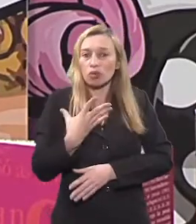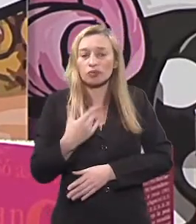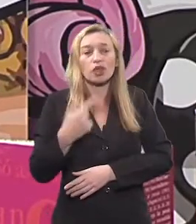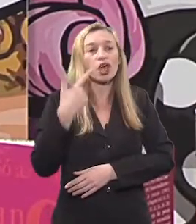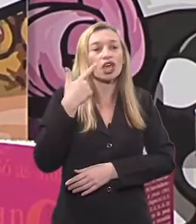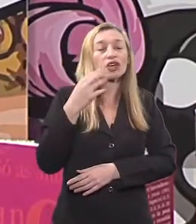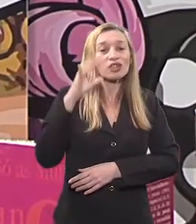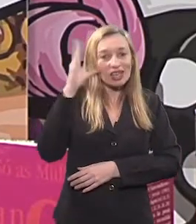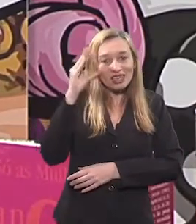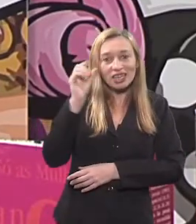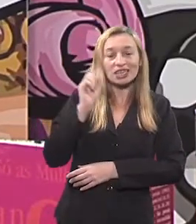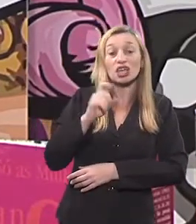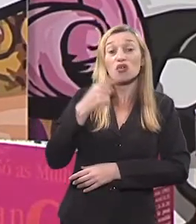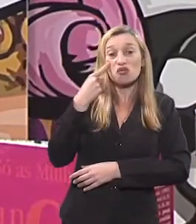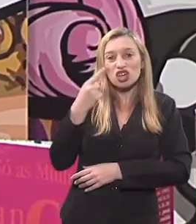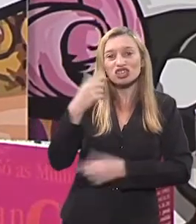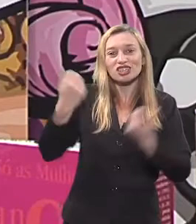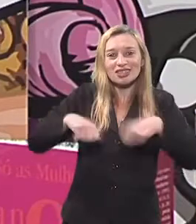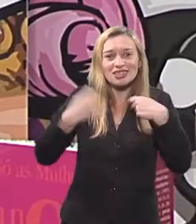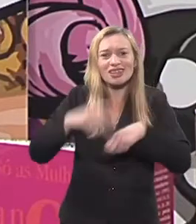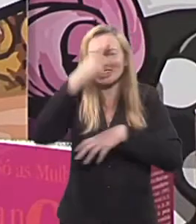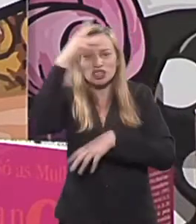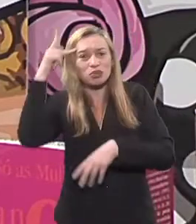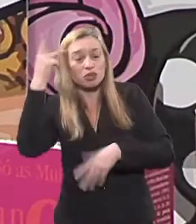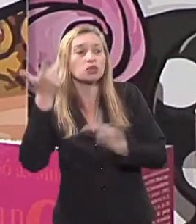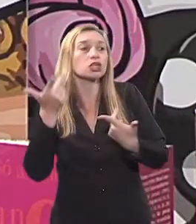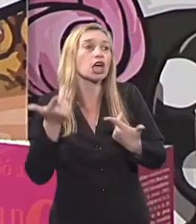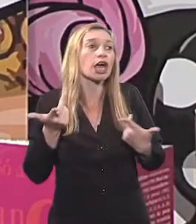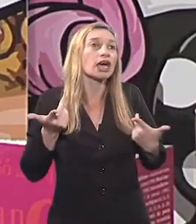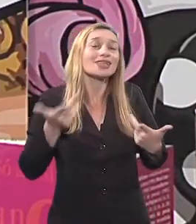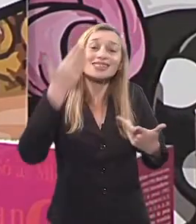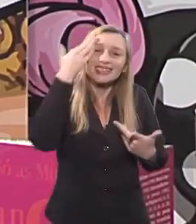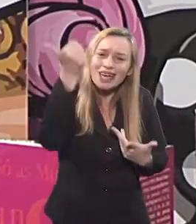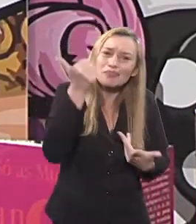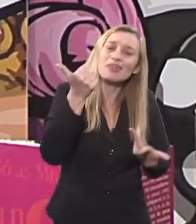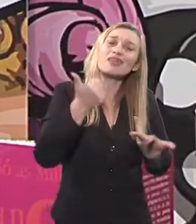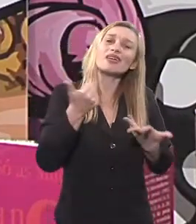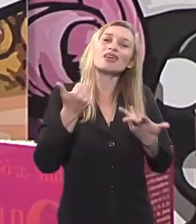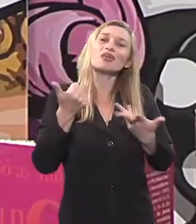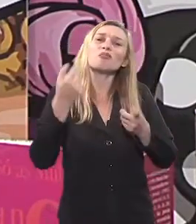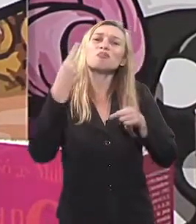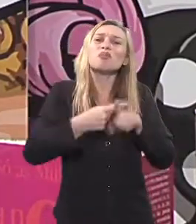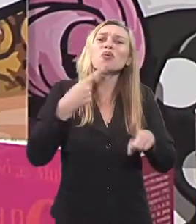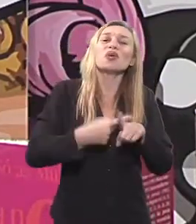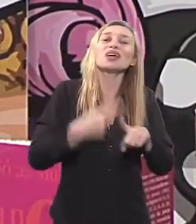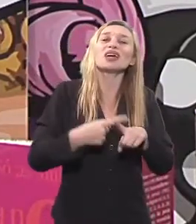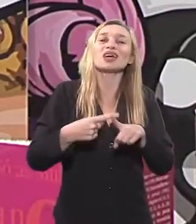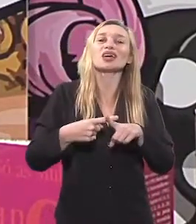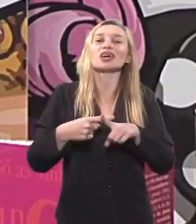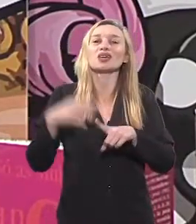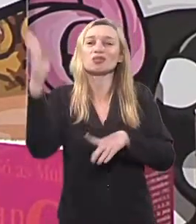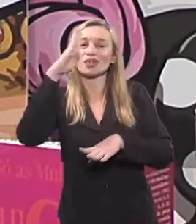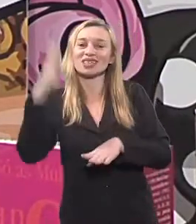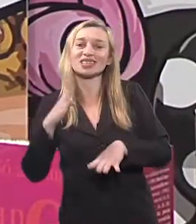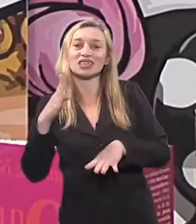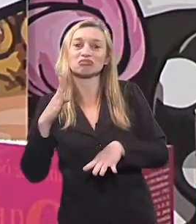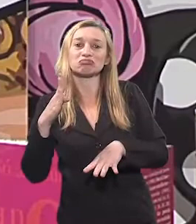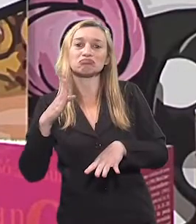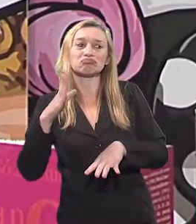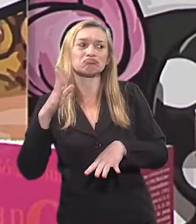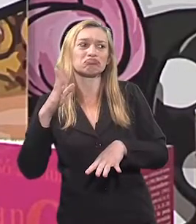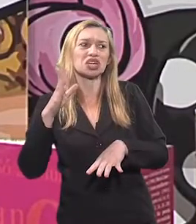Dandara? Eu vejo uma necessidade das pessoas de saberem por que será que o brasileiro não